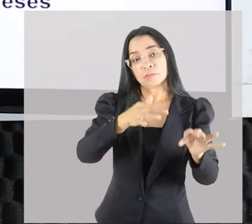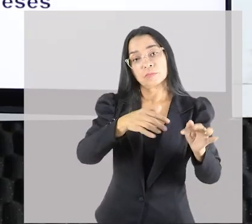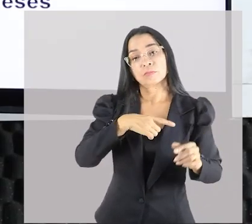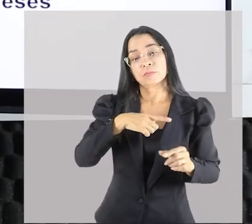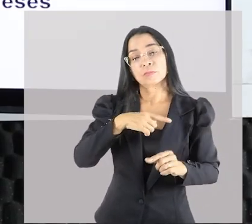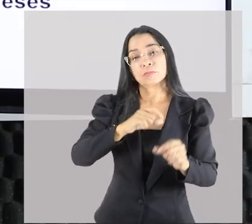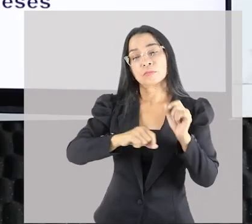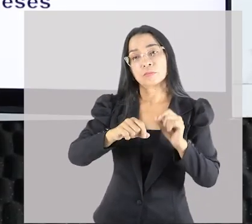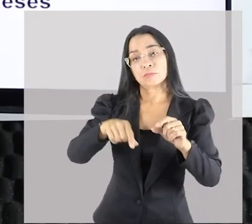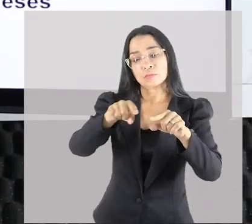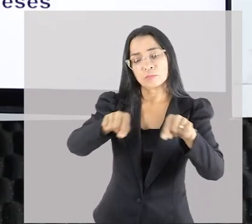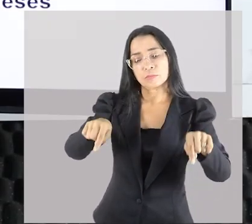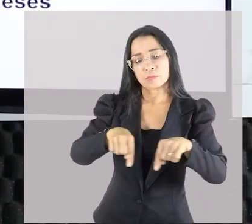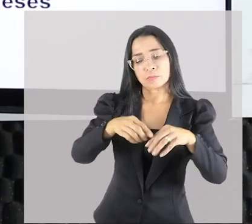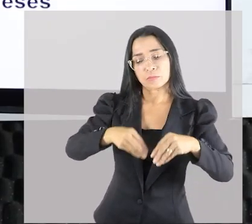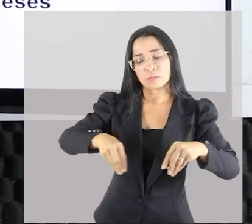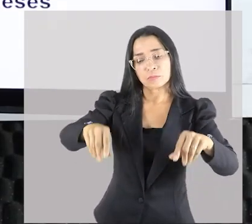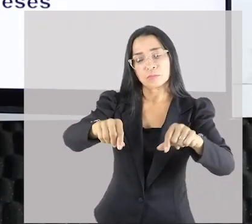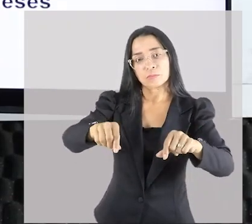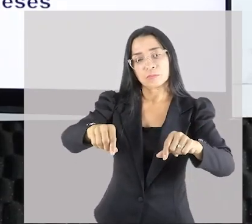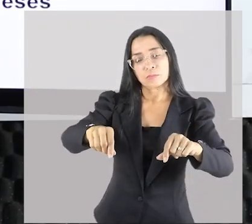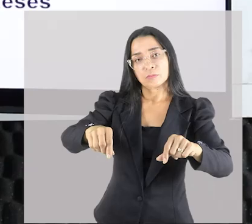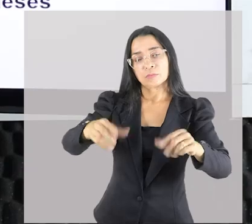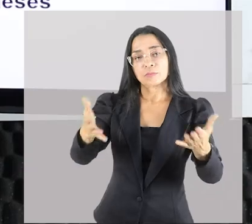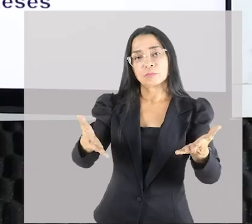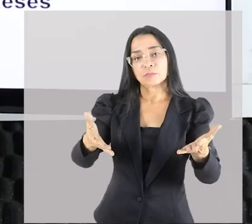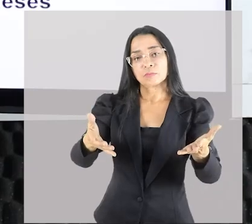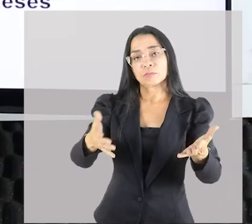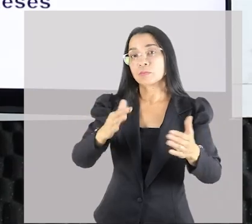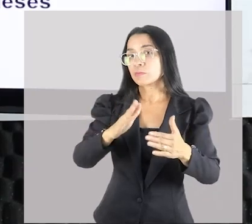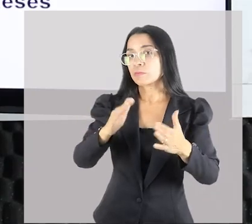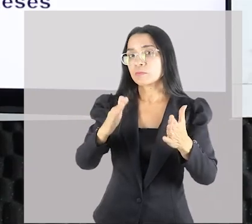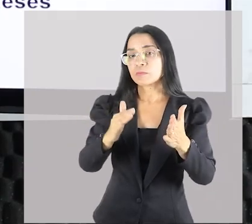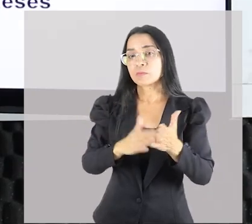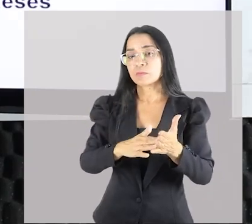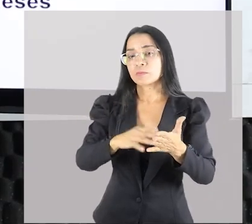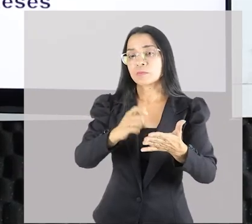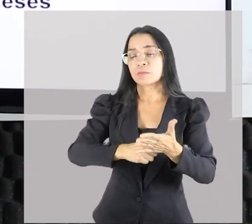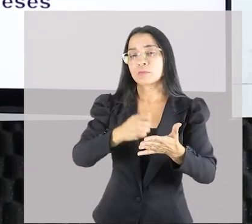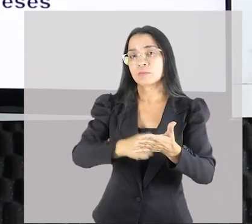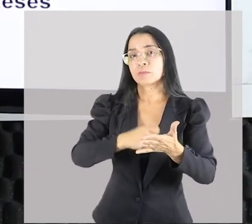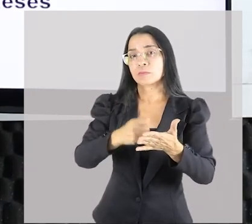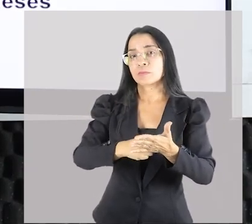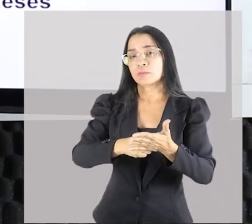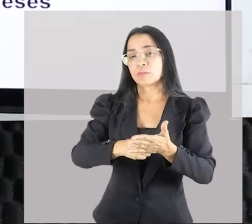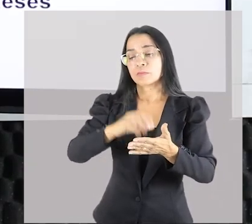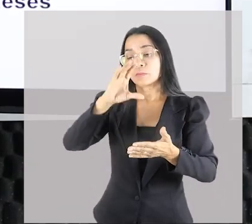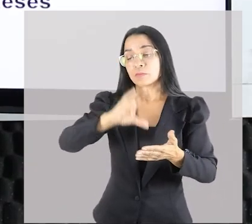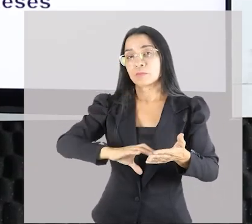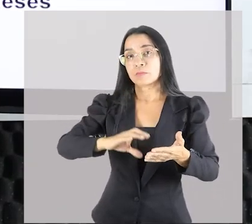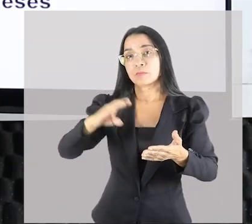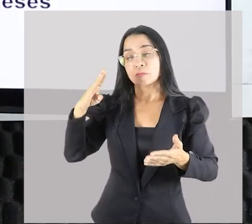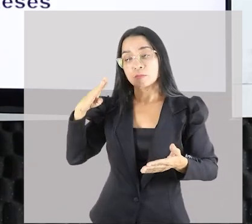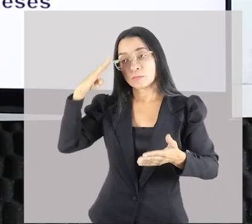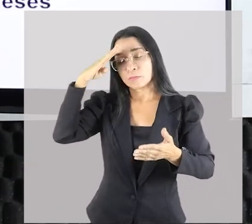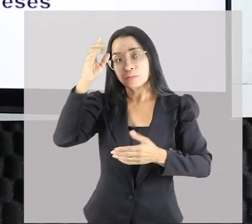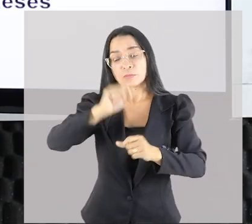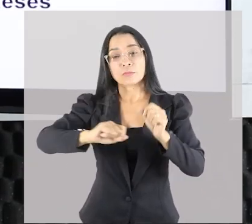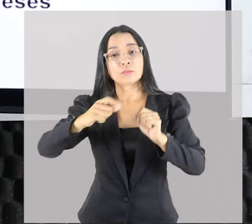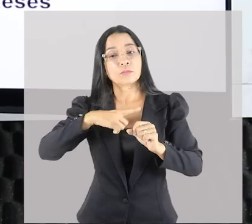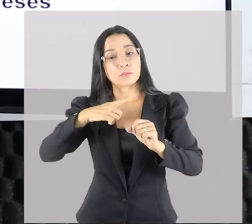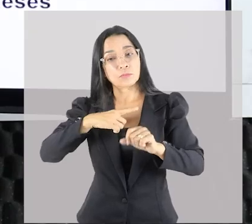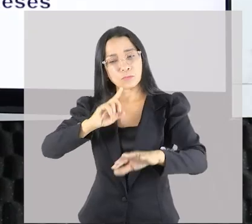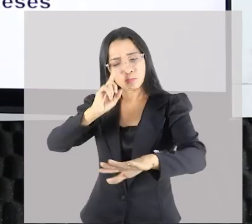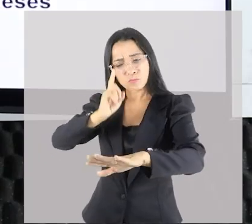Campo, a terra, todas as obrigações civis e militares, ele tinha um domínio. Ele começa a perder esse